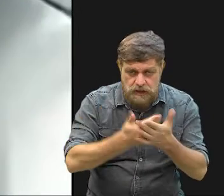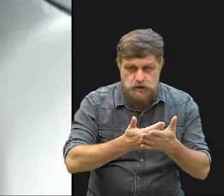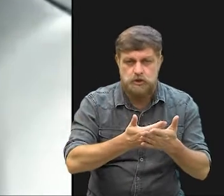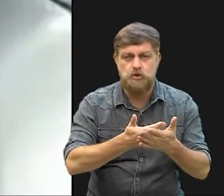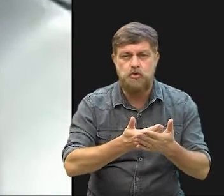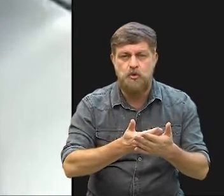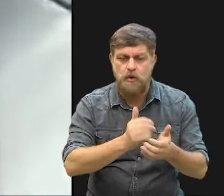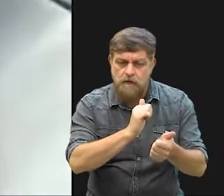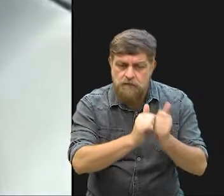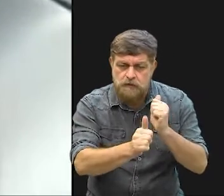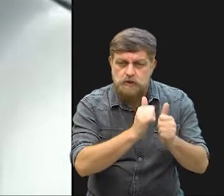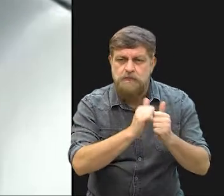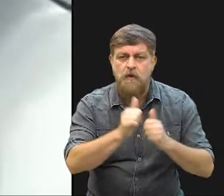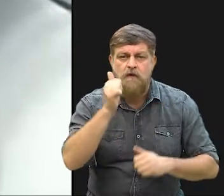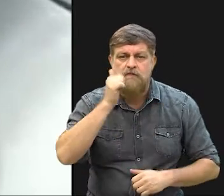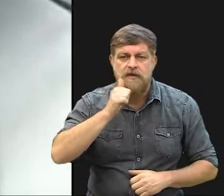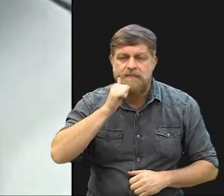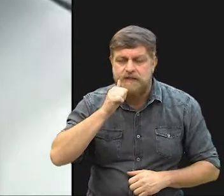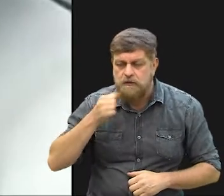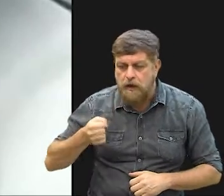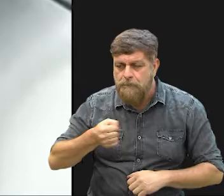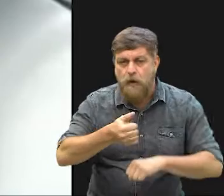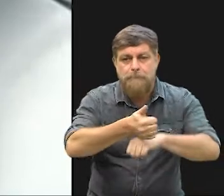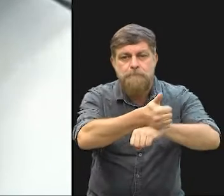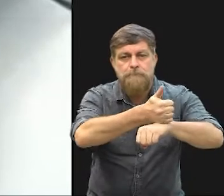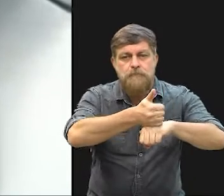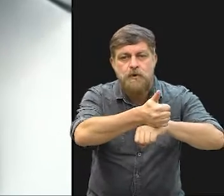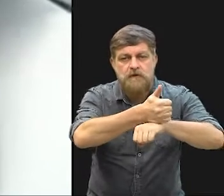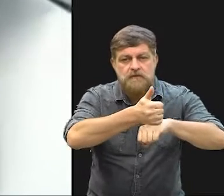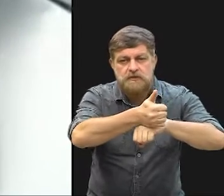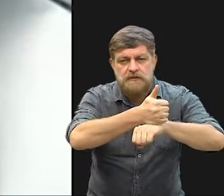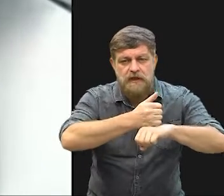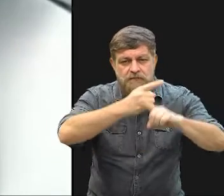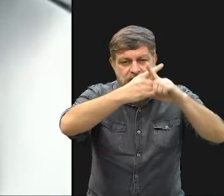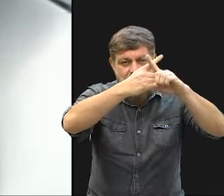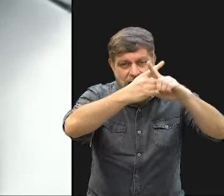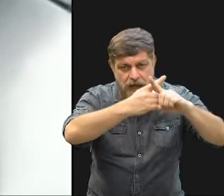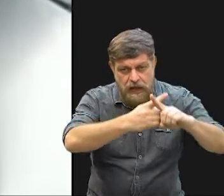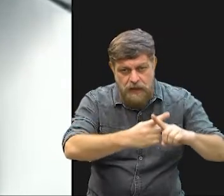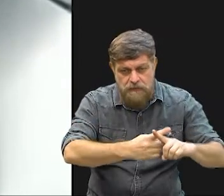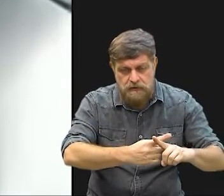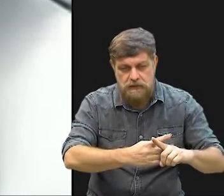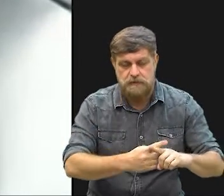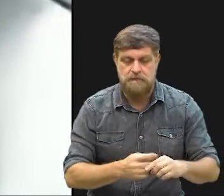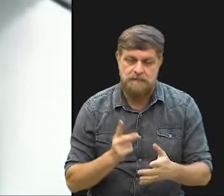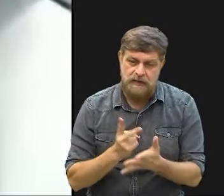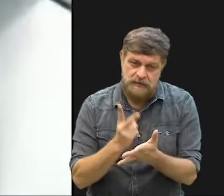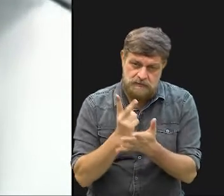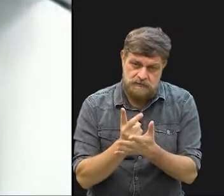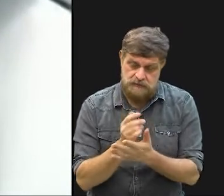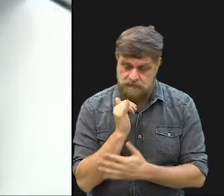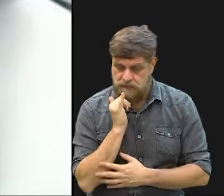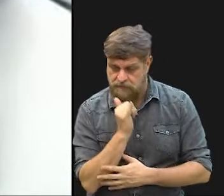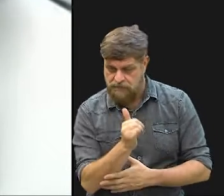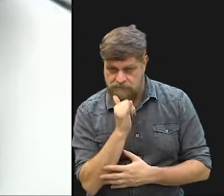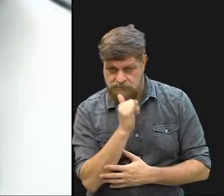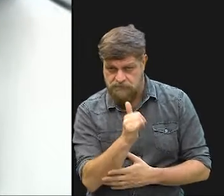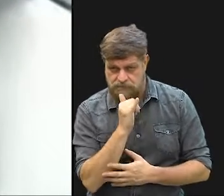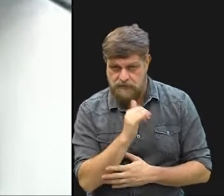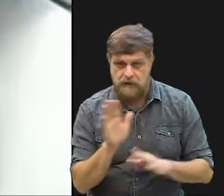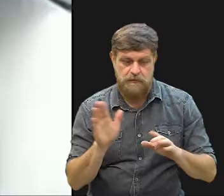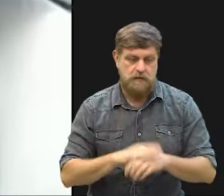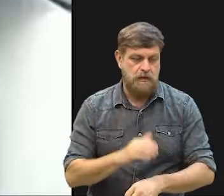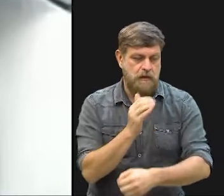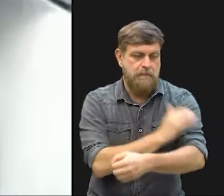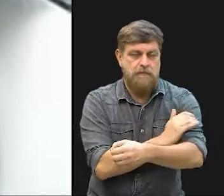mais trouxe profissionais mulheres e quem mais fez um campeonato. Mas, como eu sempre digo, e não é